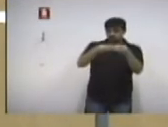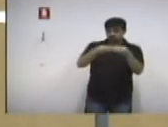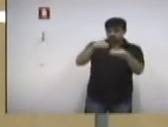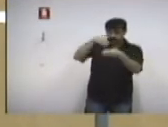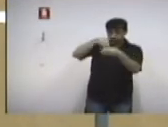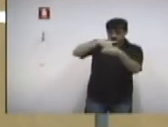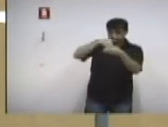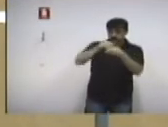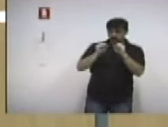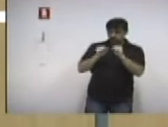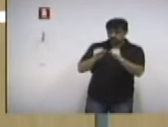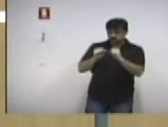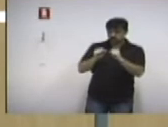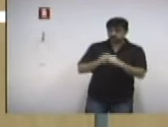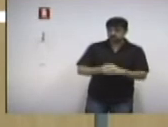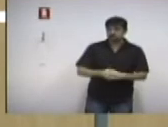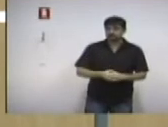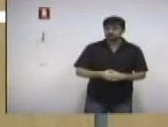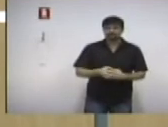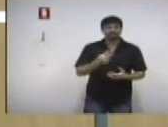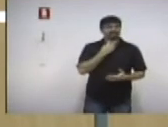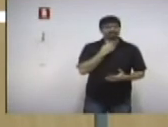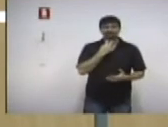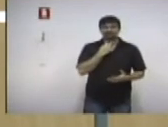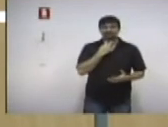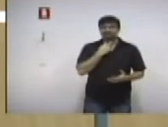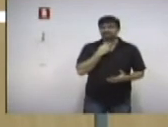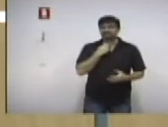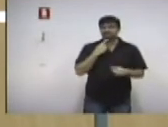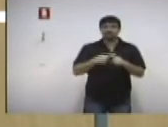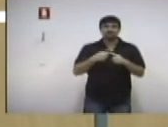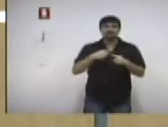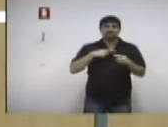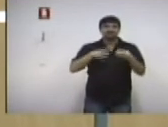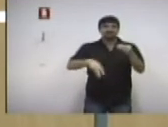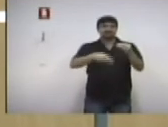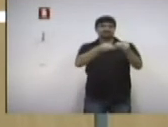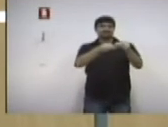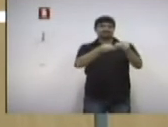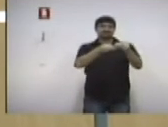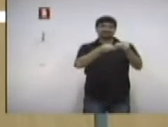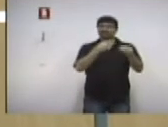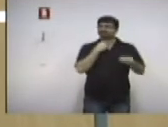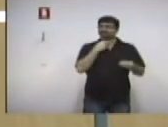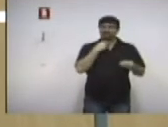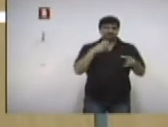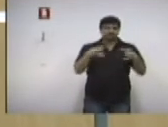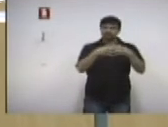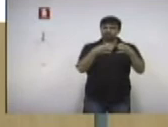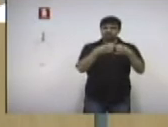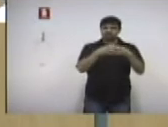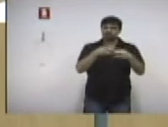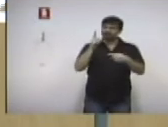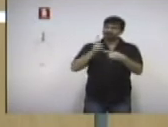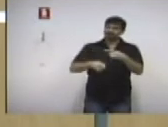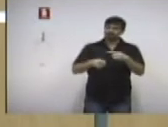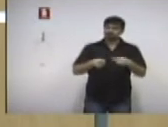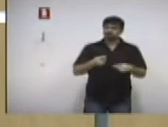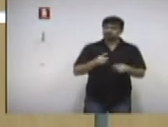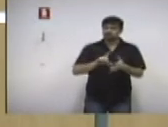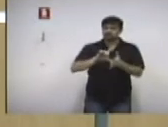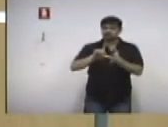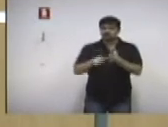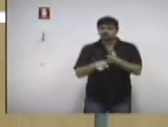por votar em blocos e acho que daria felizmente nós não podemos porque tem venda na verdade então a parte a